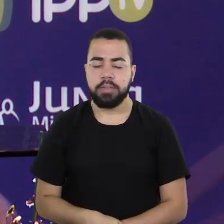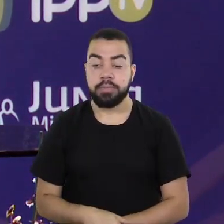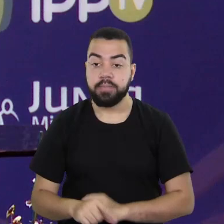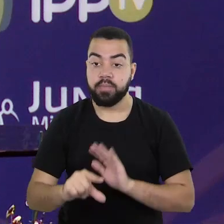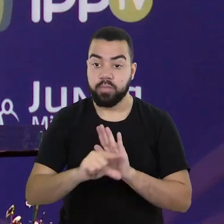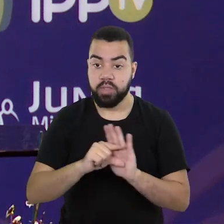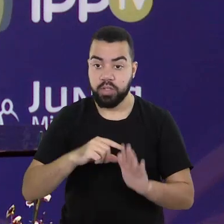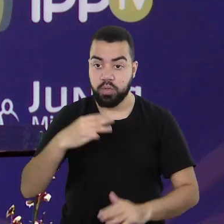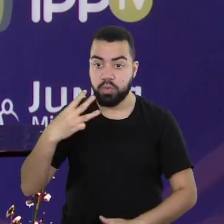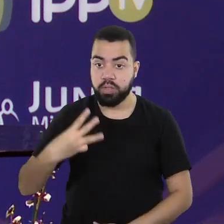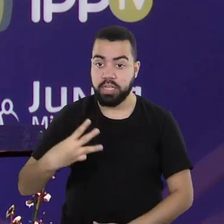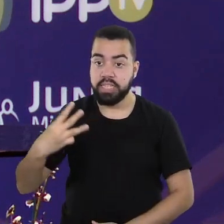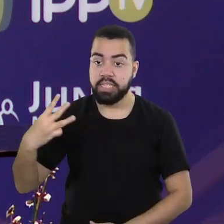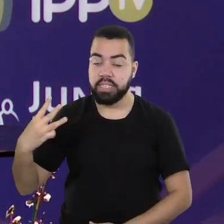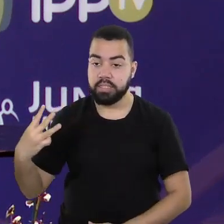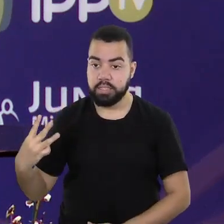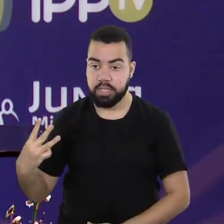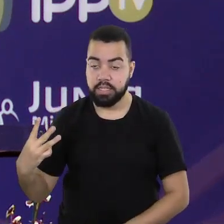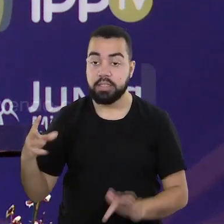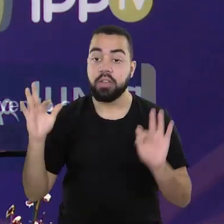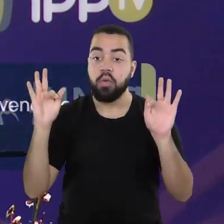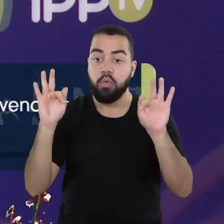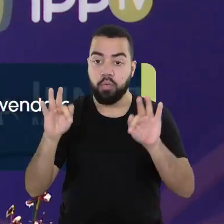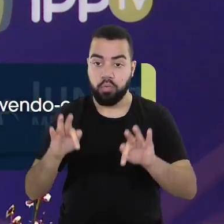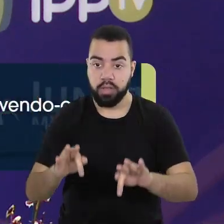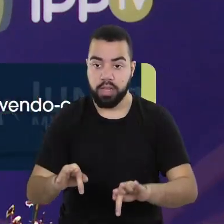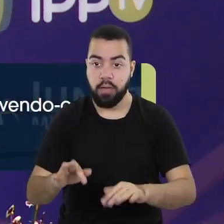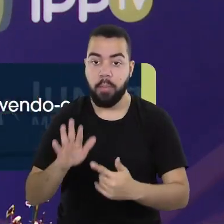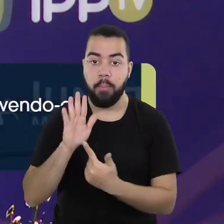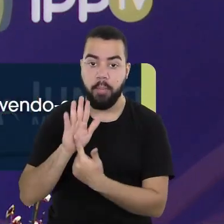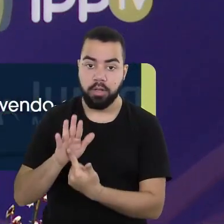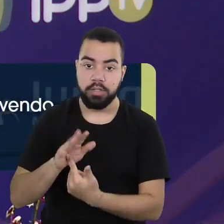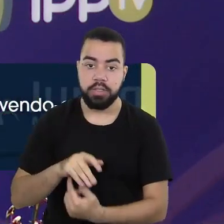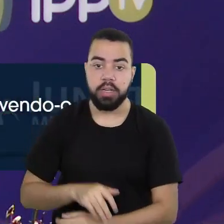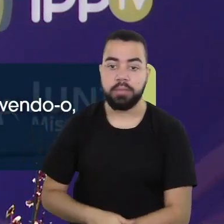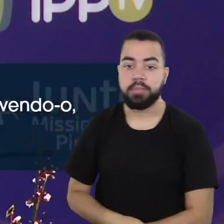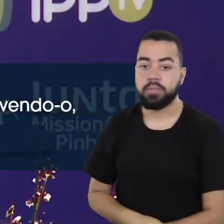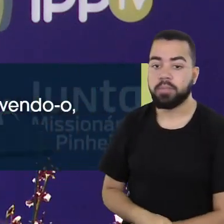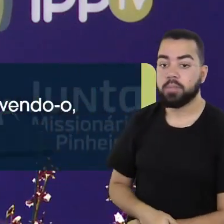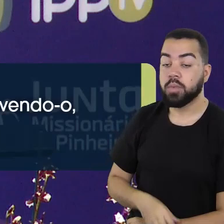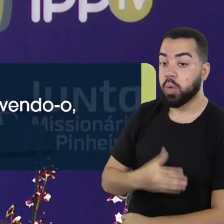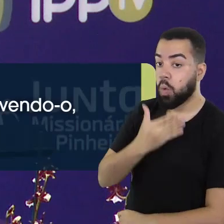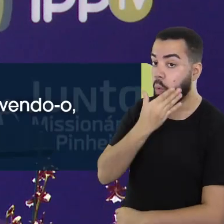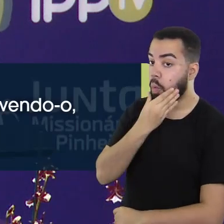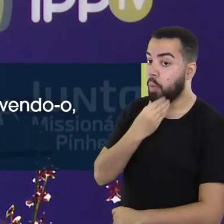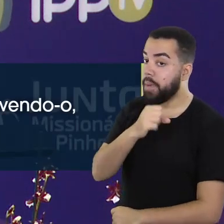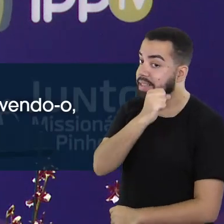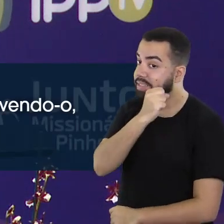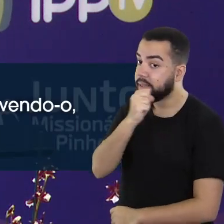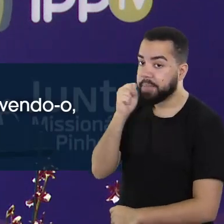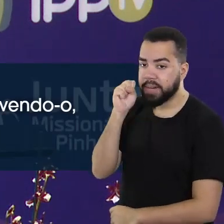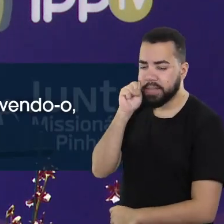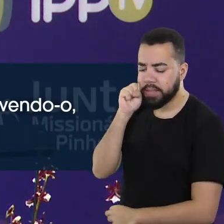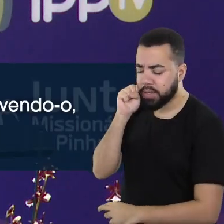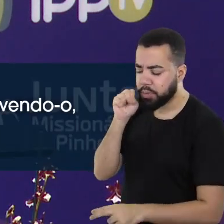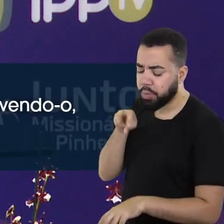Versículo 33 termina com a expressão: certo samaritano que seguiu o seu caminho passou-lhe perto e vendo